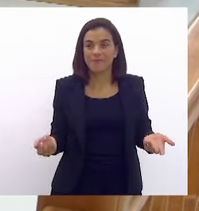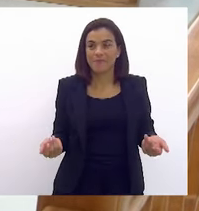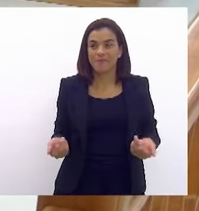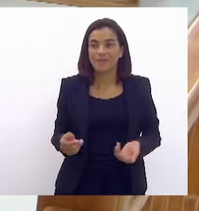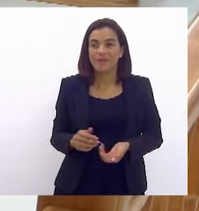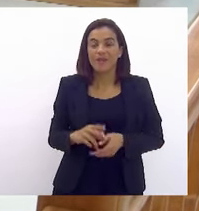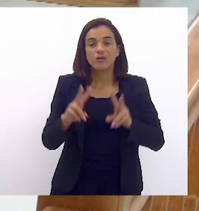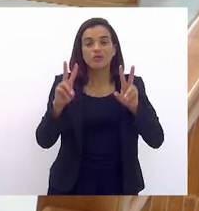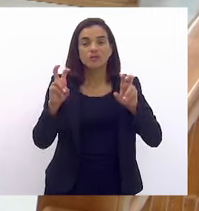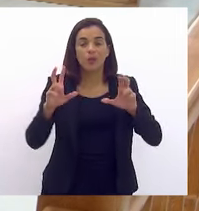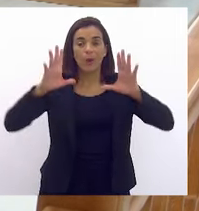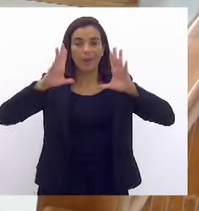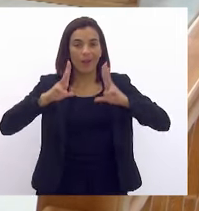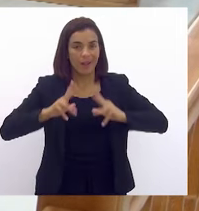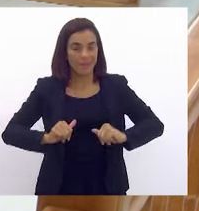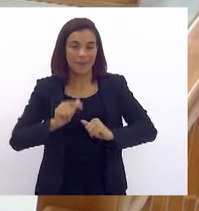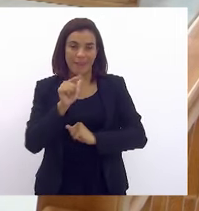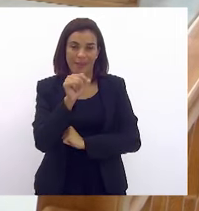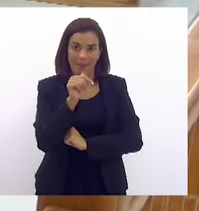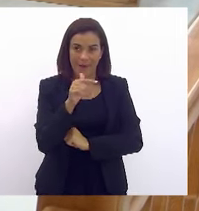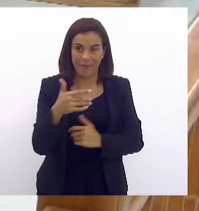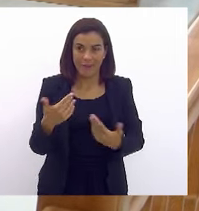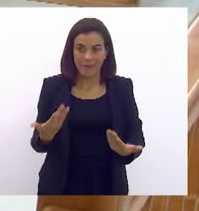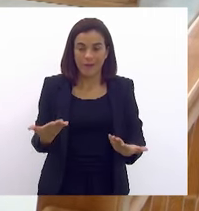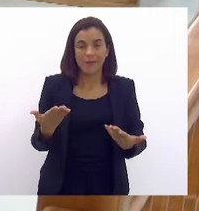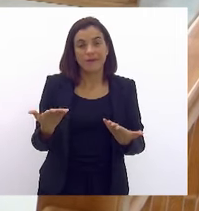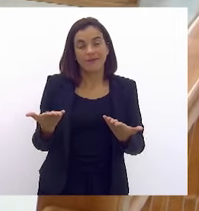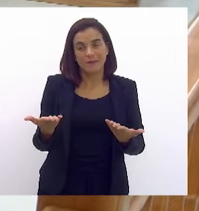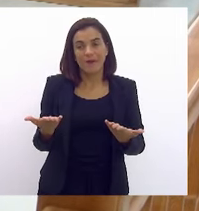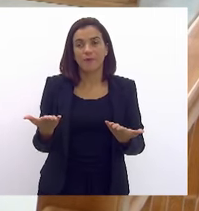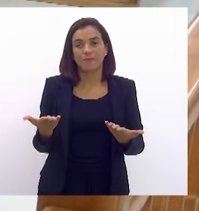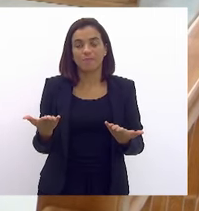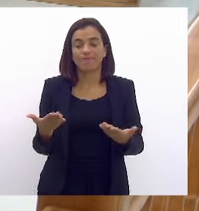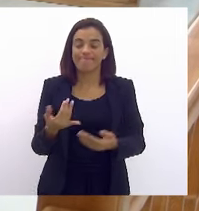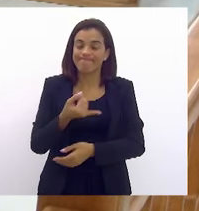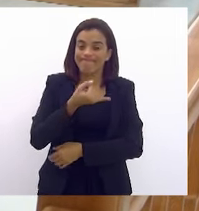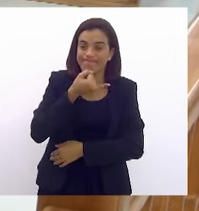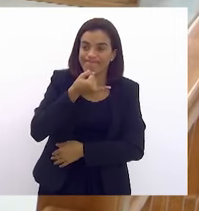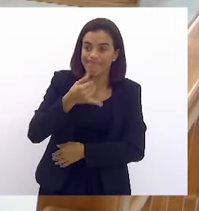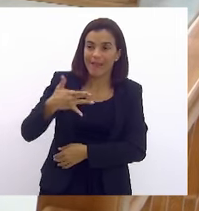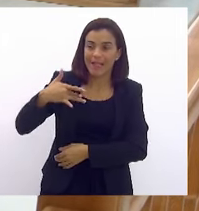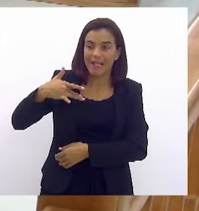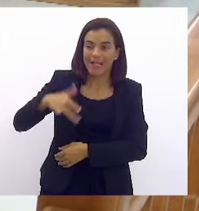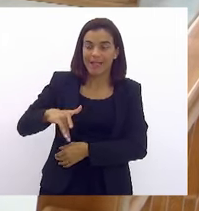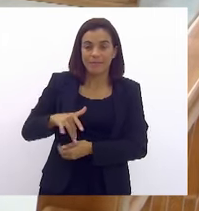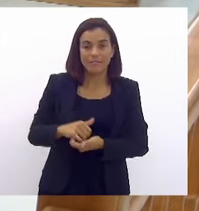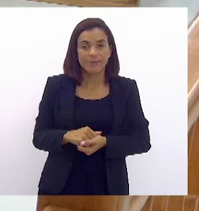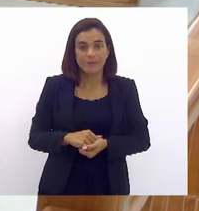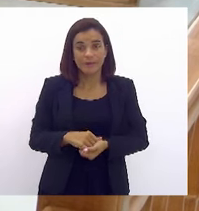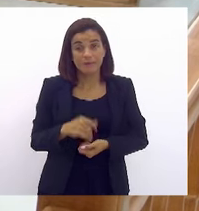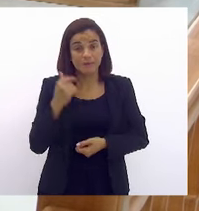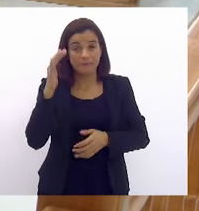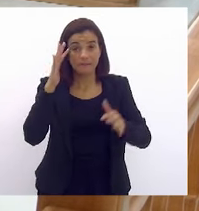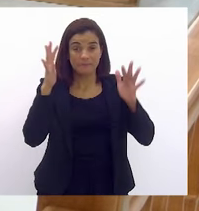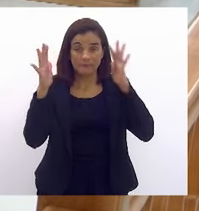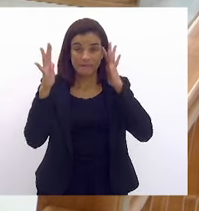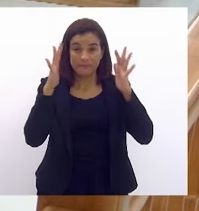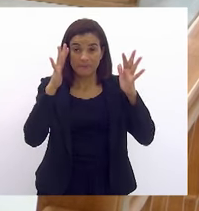do saneamento aqui da região. Então, fazer esse lamento. Vamos pensar se a gente faz aqui